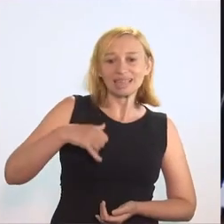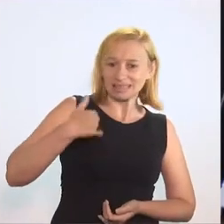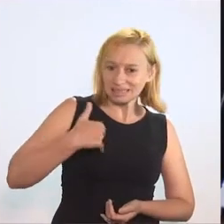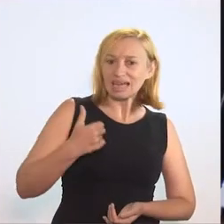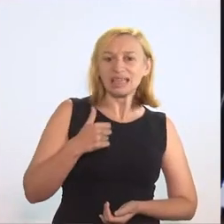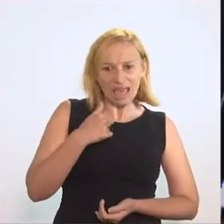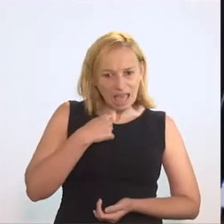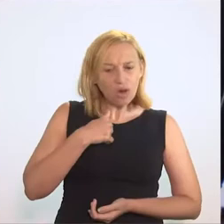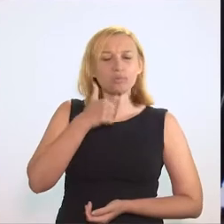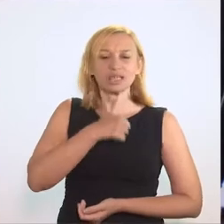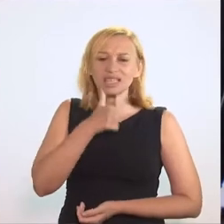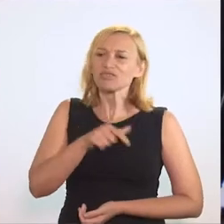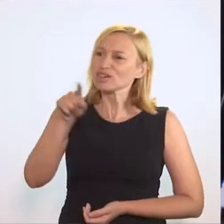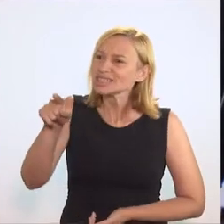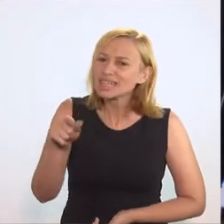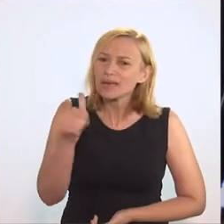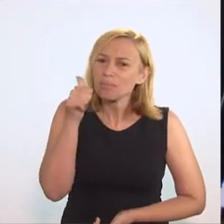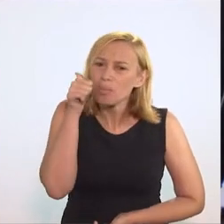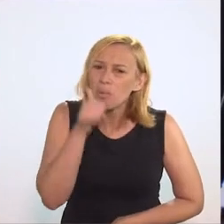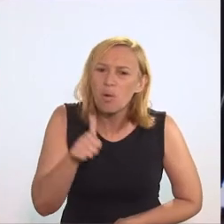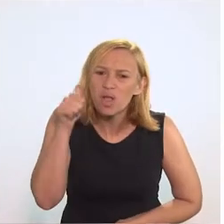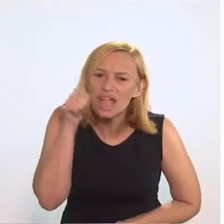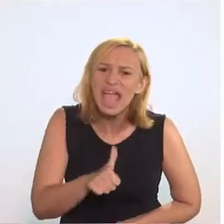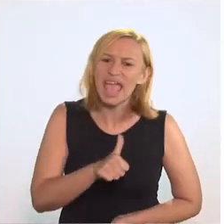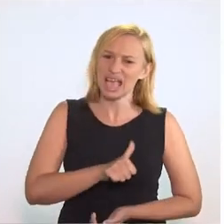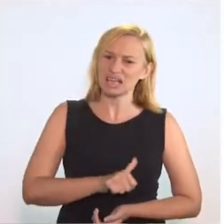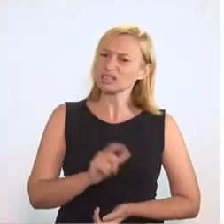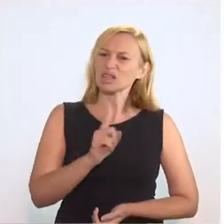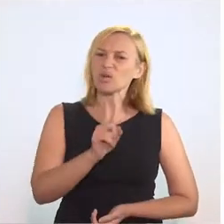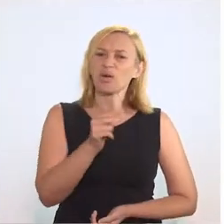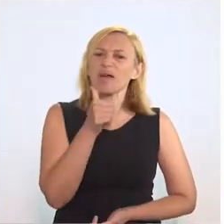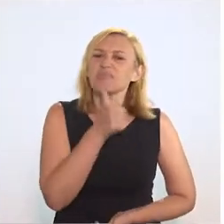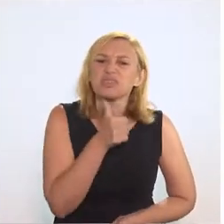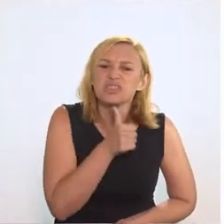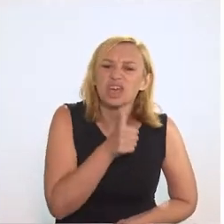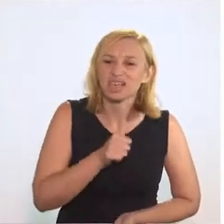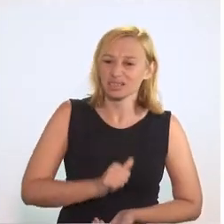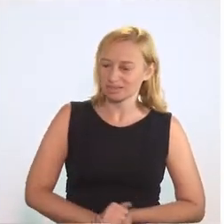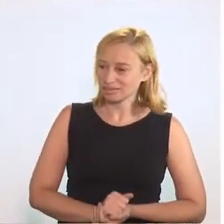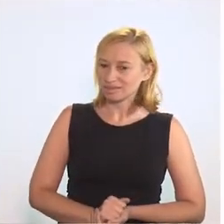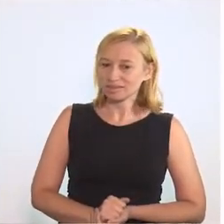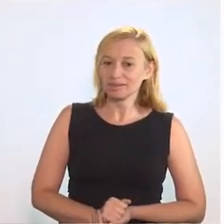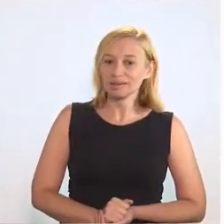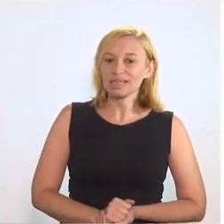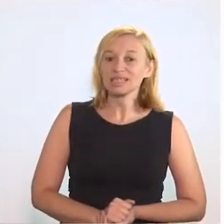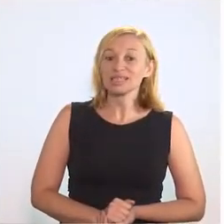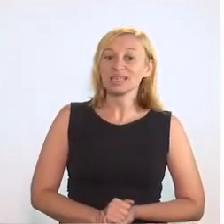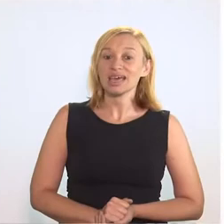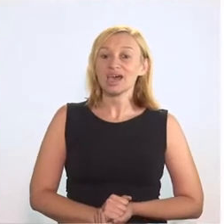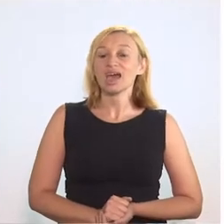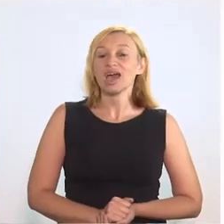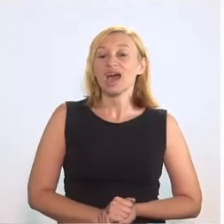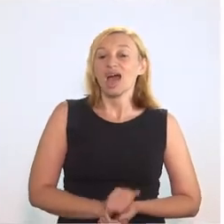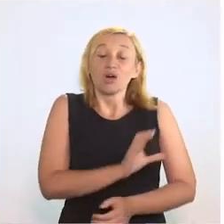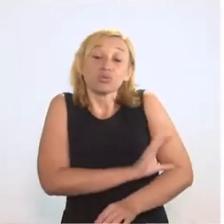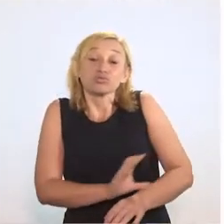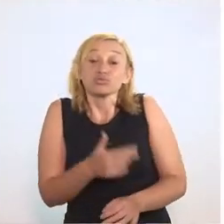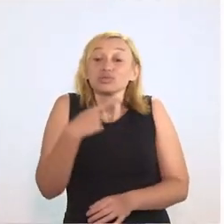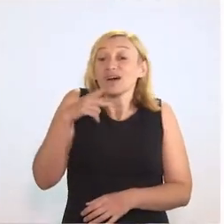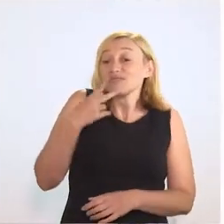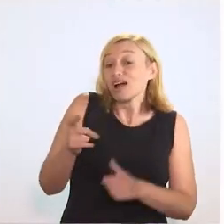10 anos, eu sou menina. Vocês são mulheres, né? Então, cadê toda aquela construção